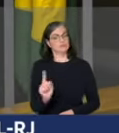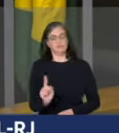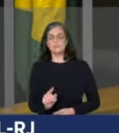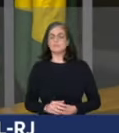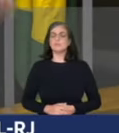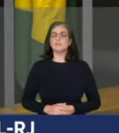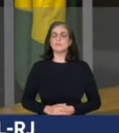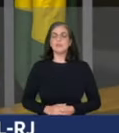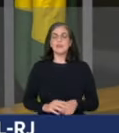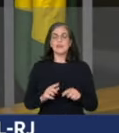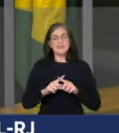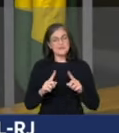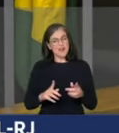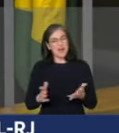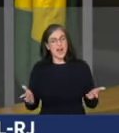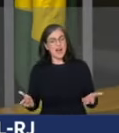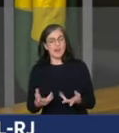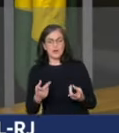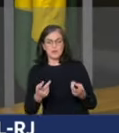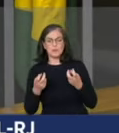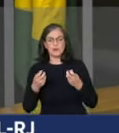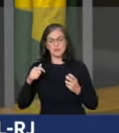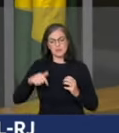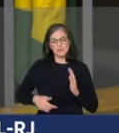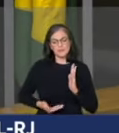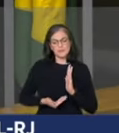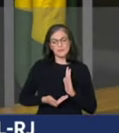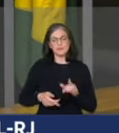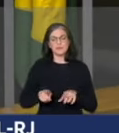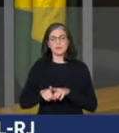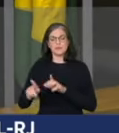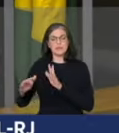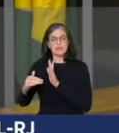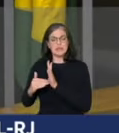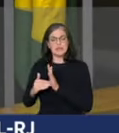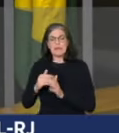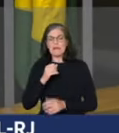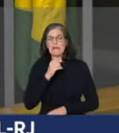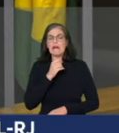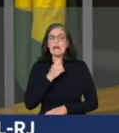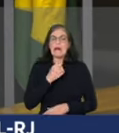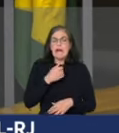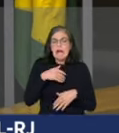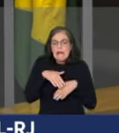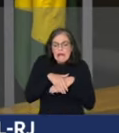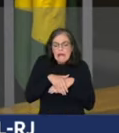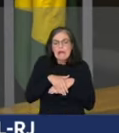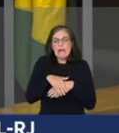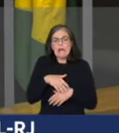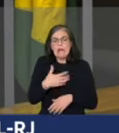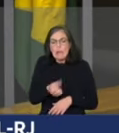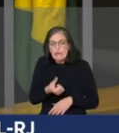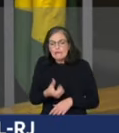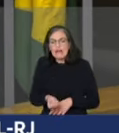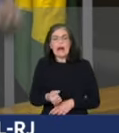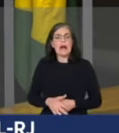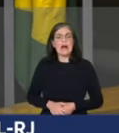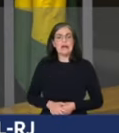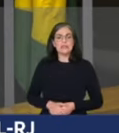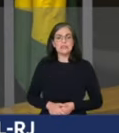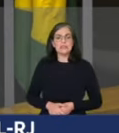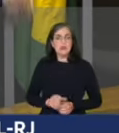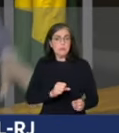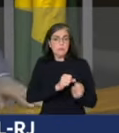vendo é a câmara dos deputados O Senado Federal se a covardando se ajoelhando e tendo o seu poder atrofiado